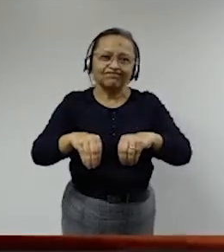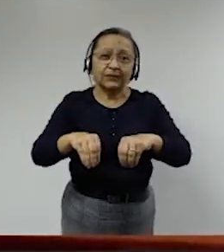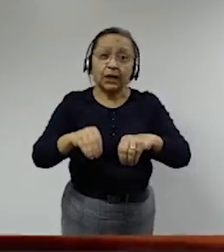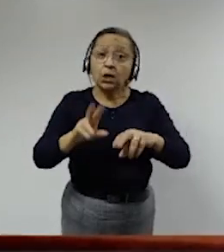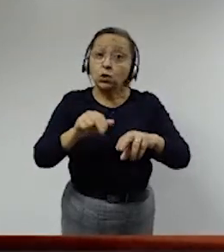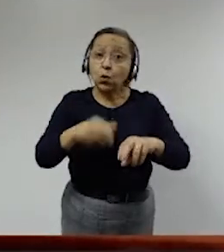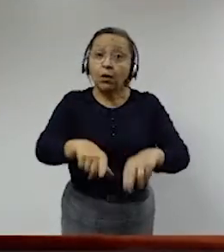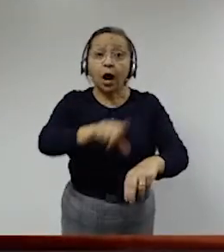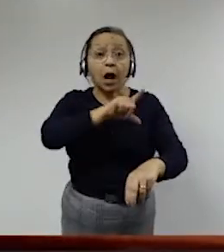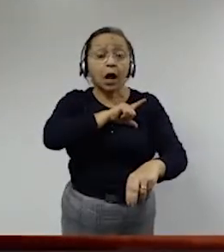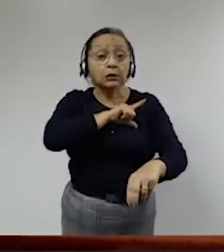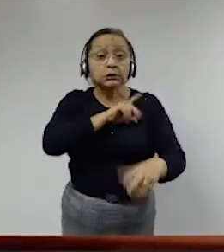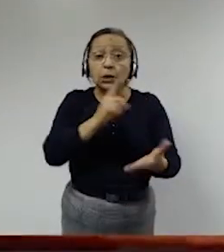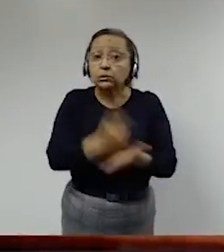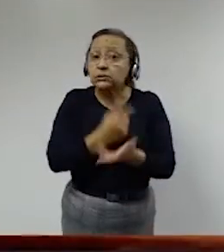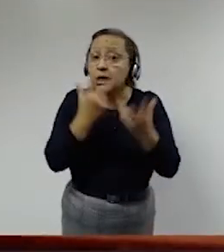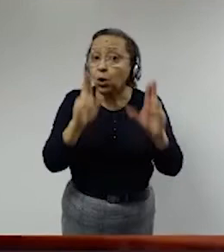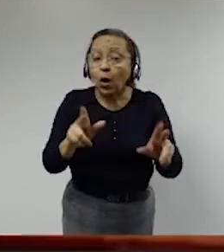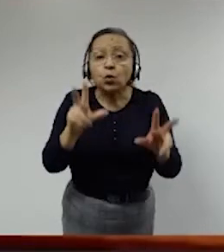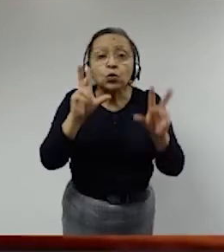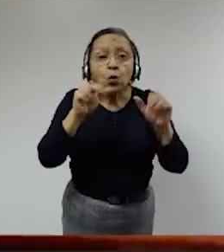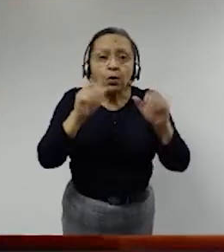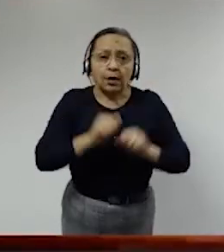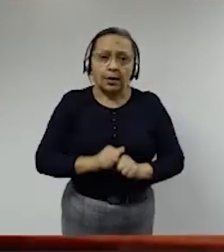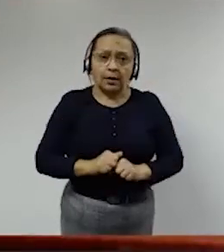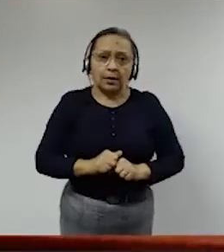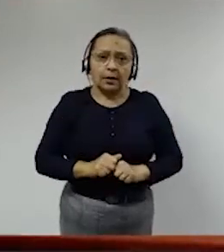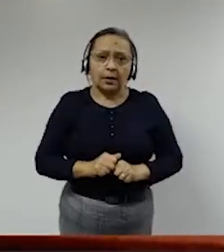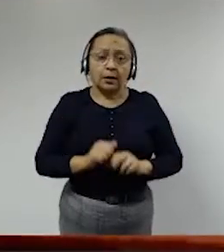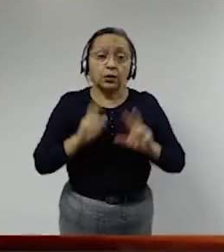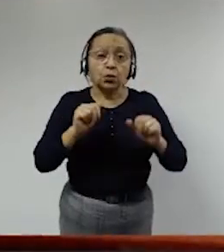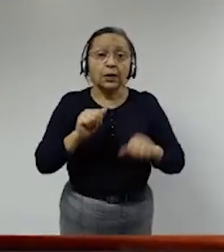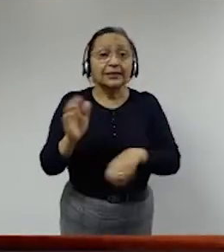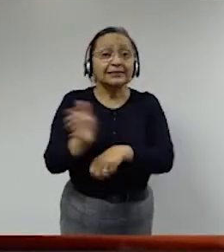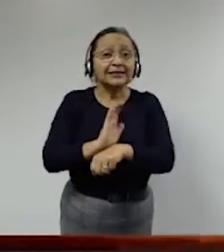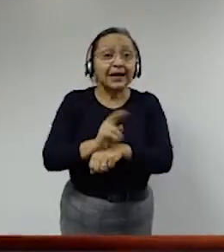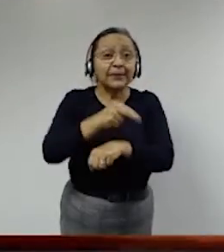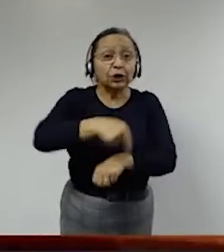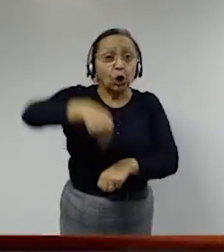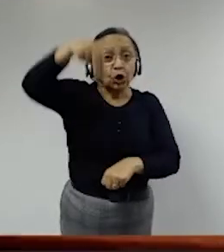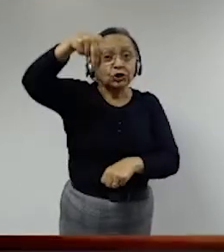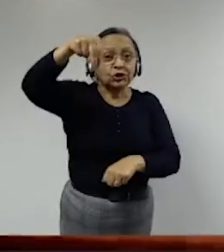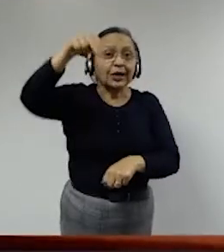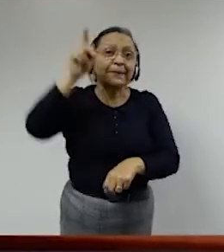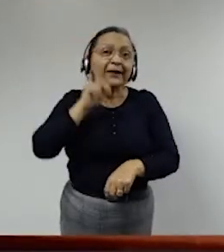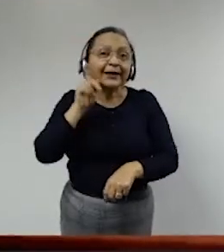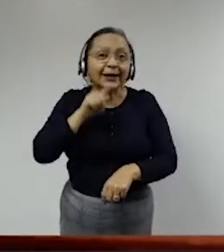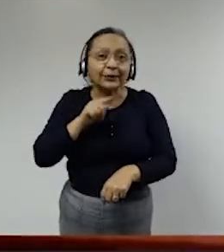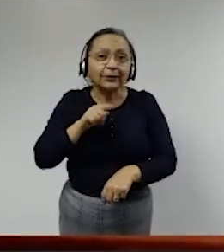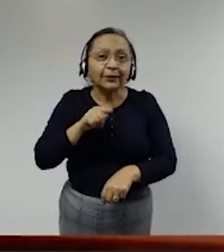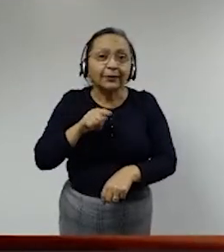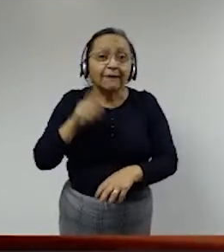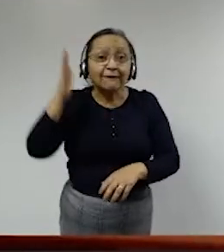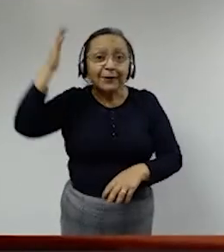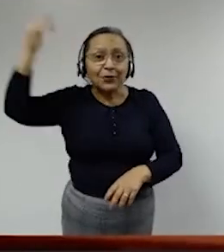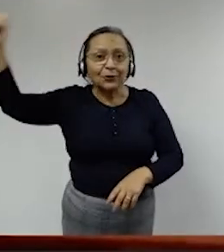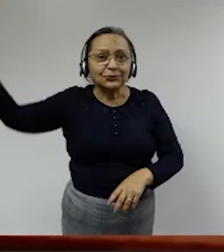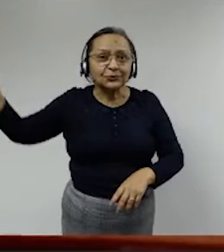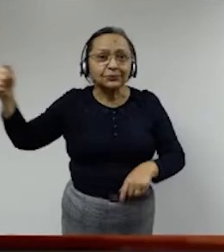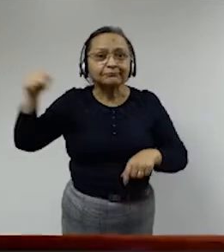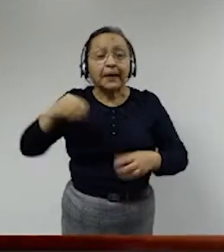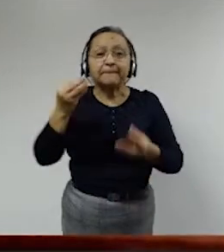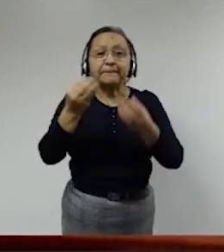tinha acontecido na história do cinema, enfim, norte-americano. O que acho que é muito emblemático para a gente entender do